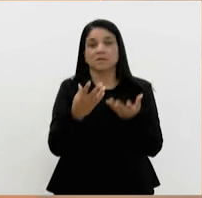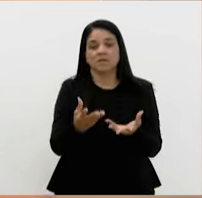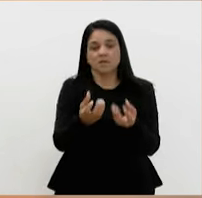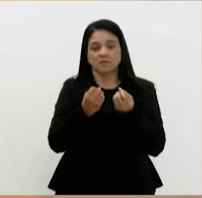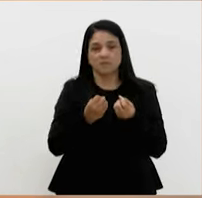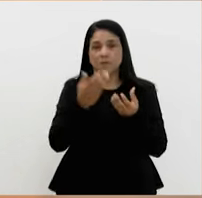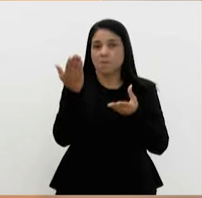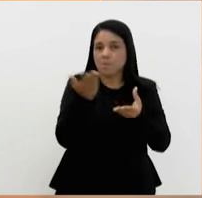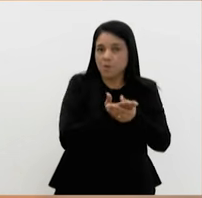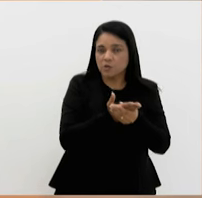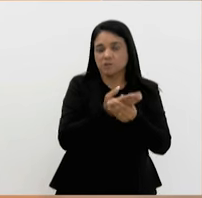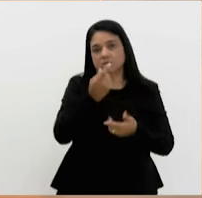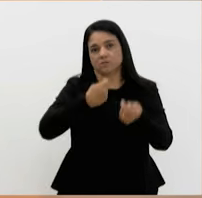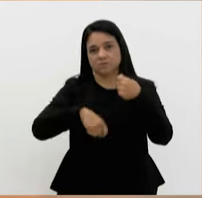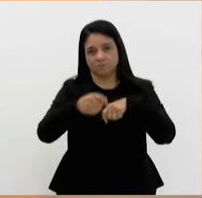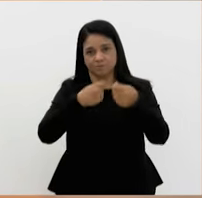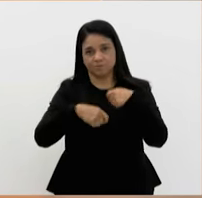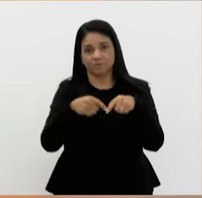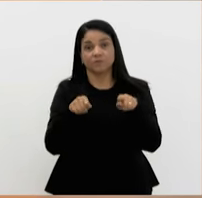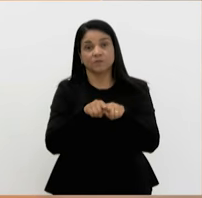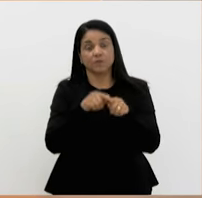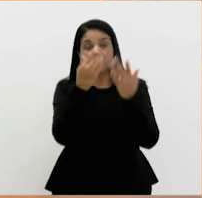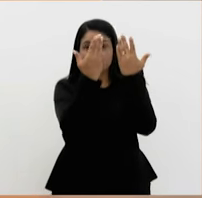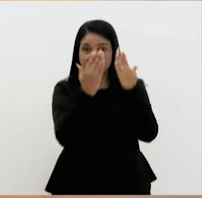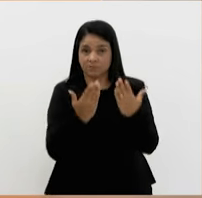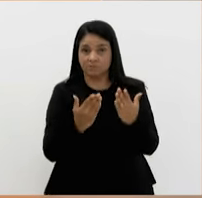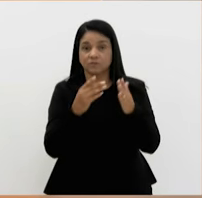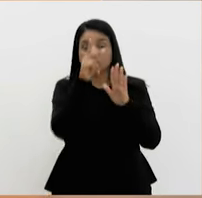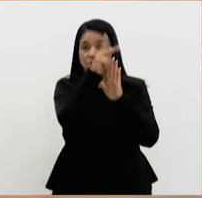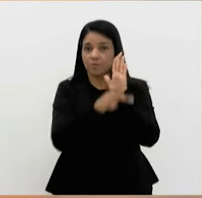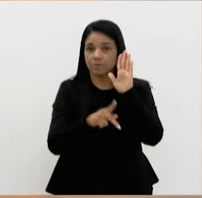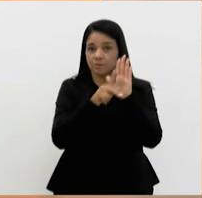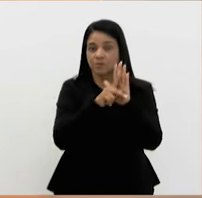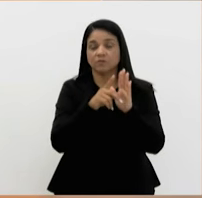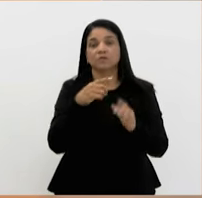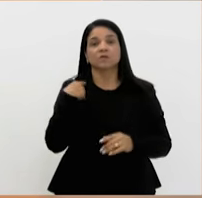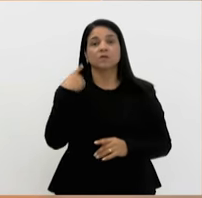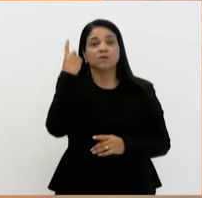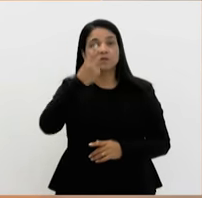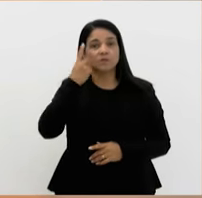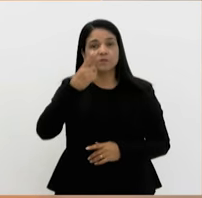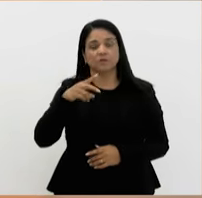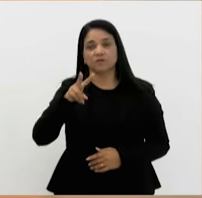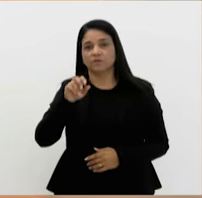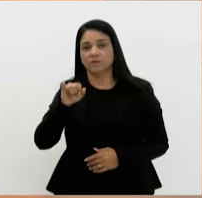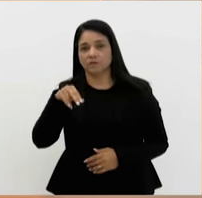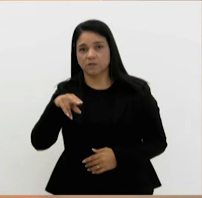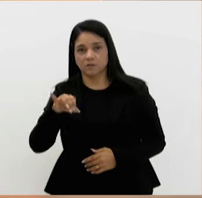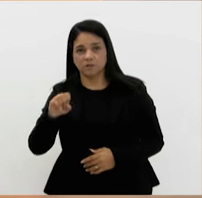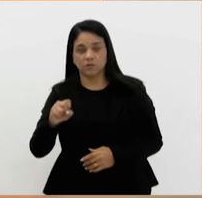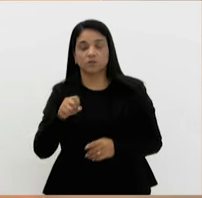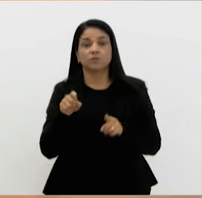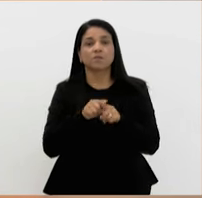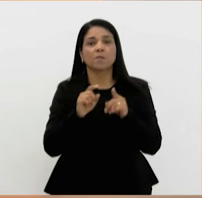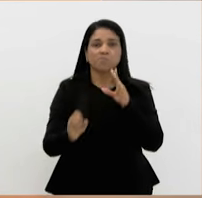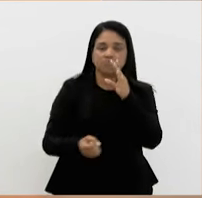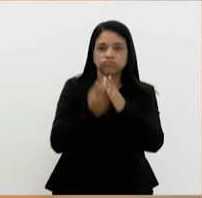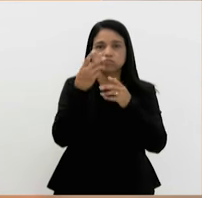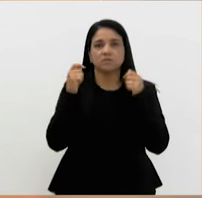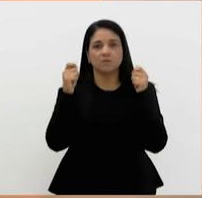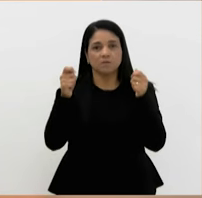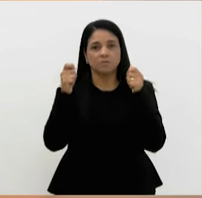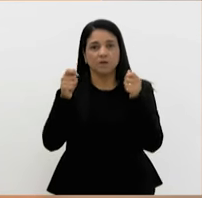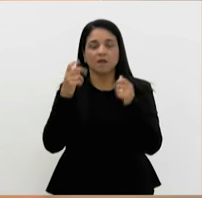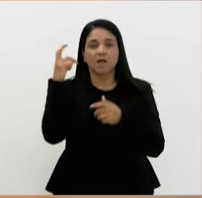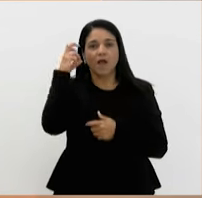processos administrativos. Também será analisado um projeto do deputado Vinícius Cozolino, que cria a campanha de incentivo à